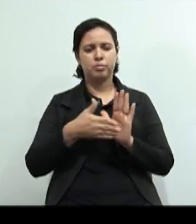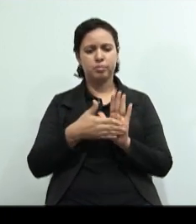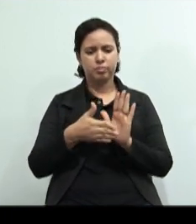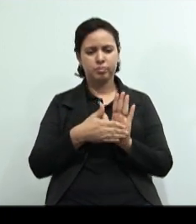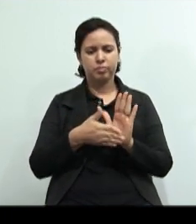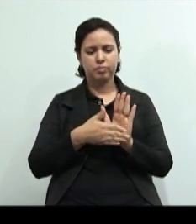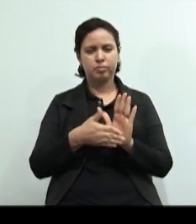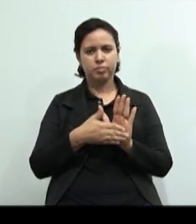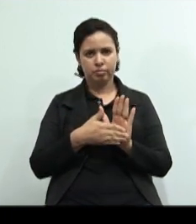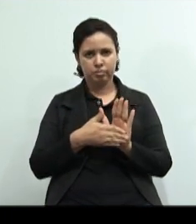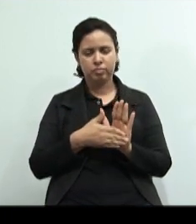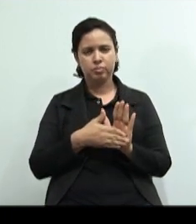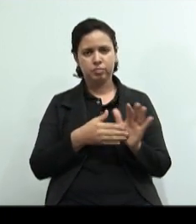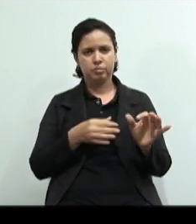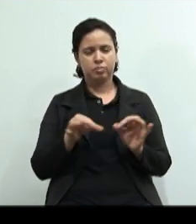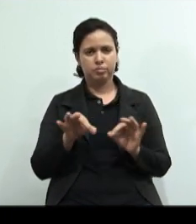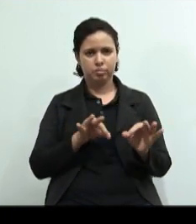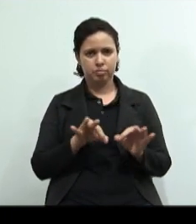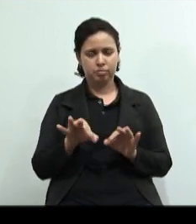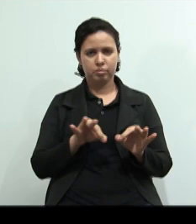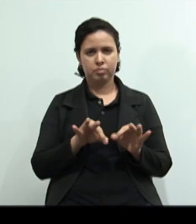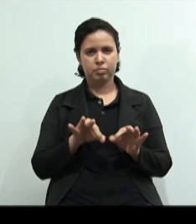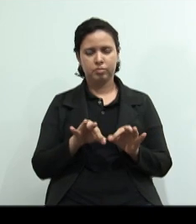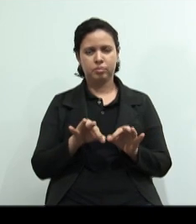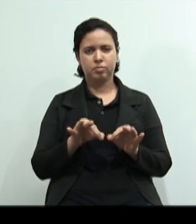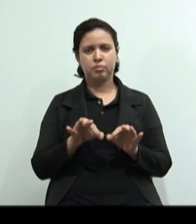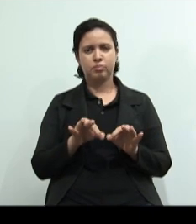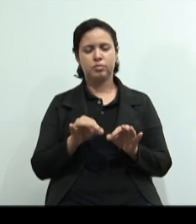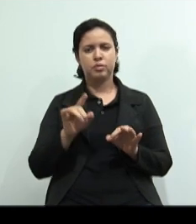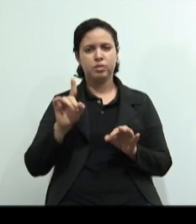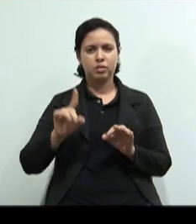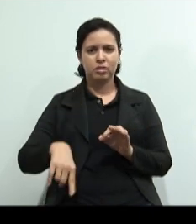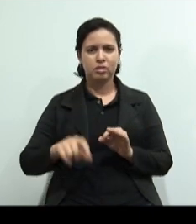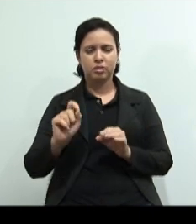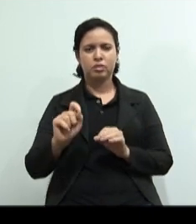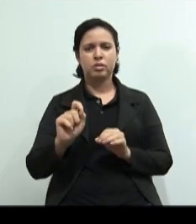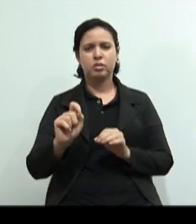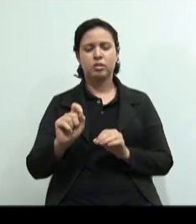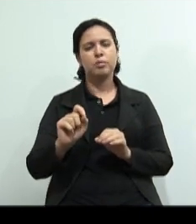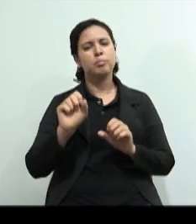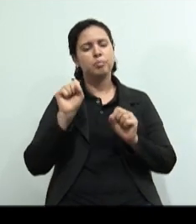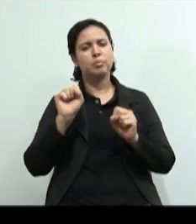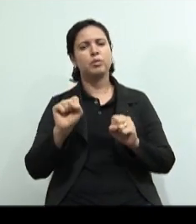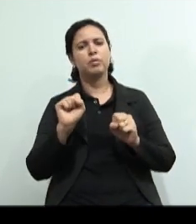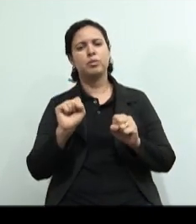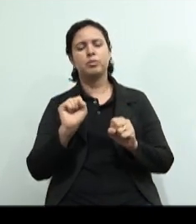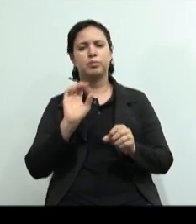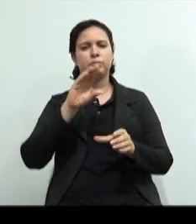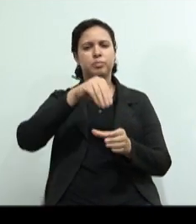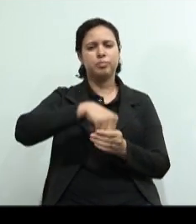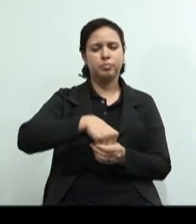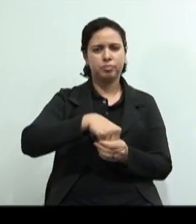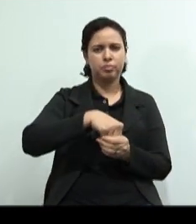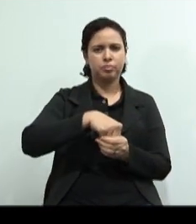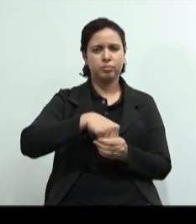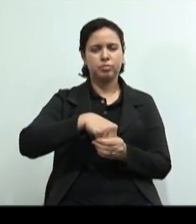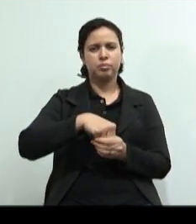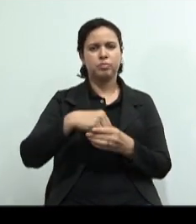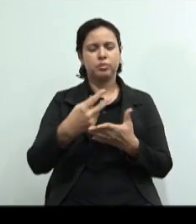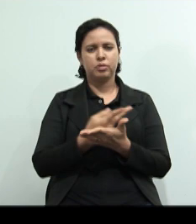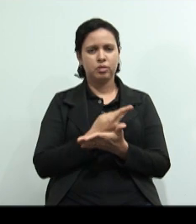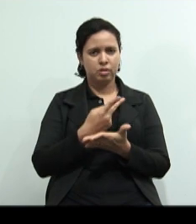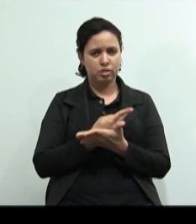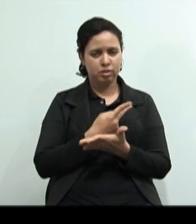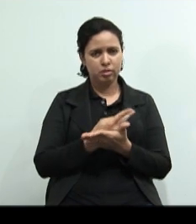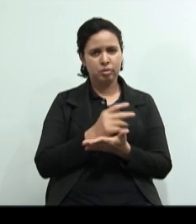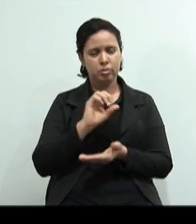proposto no planejamento. É nessa fase que poderão ser encontrados os erros